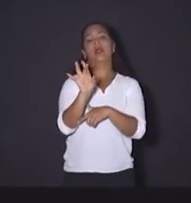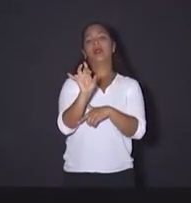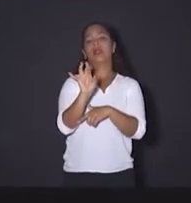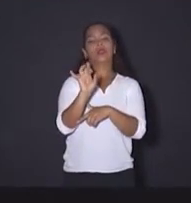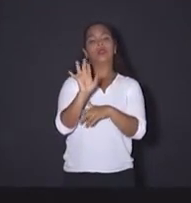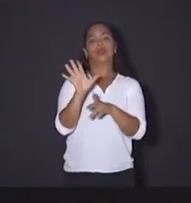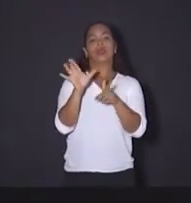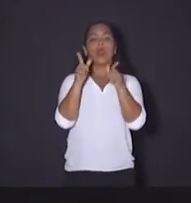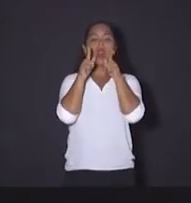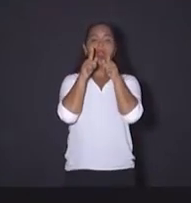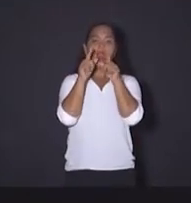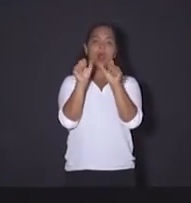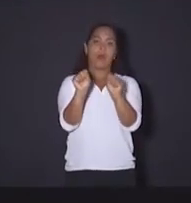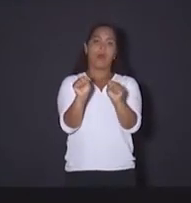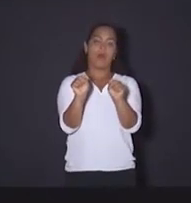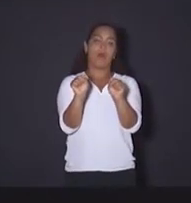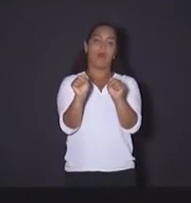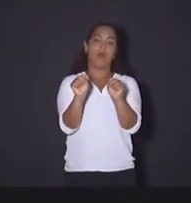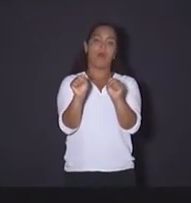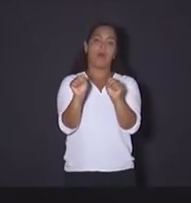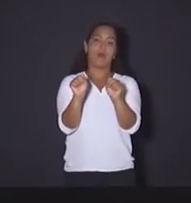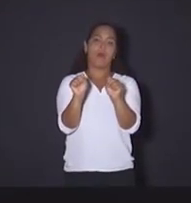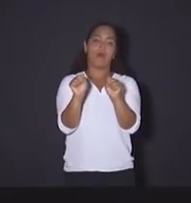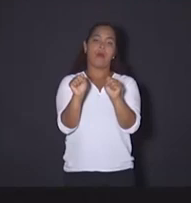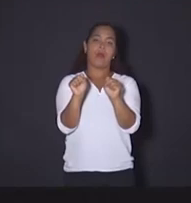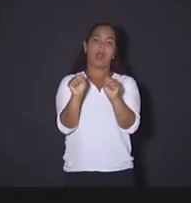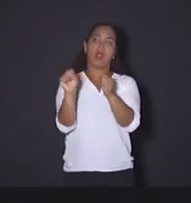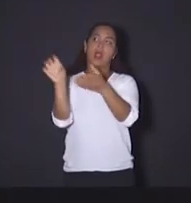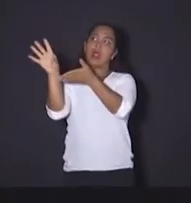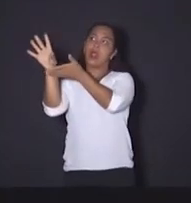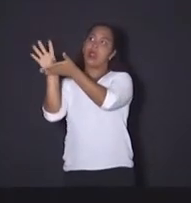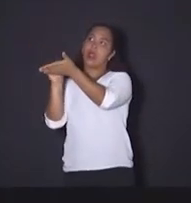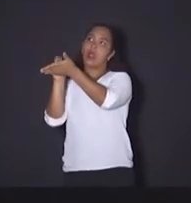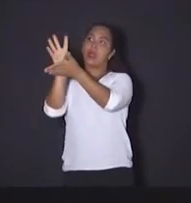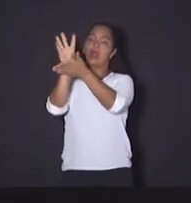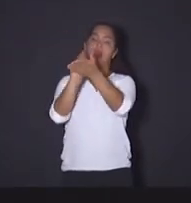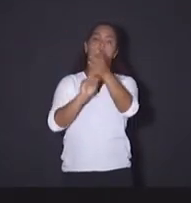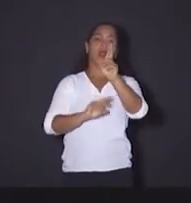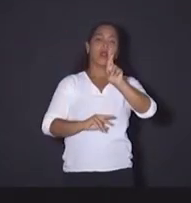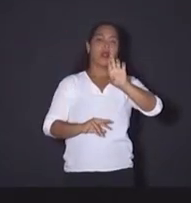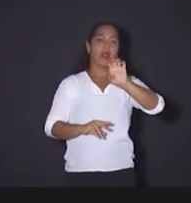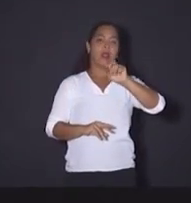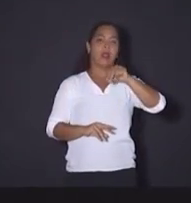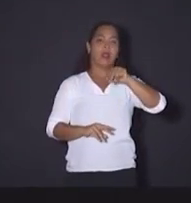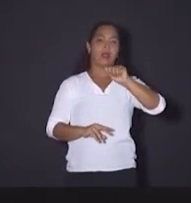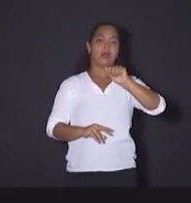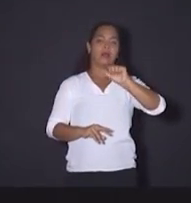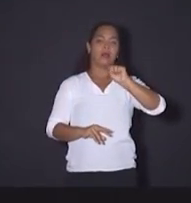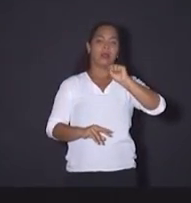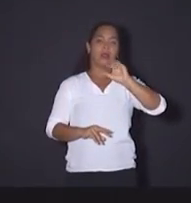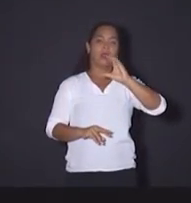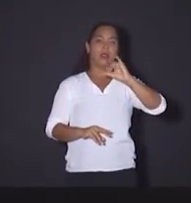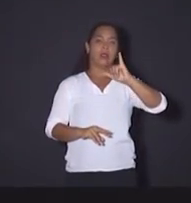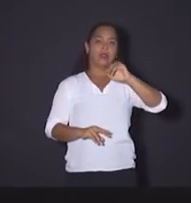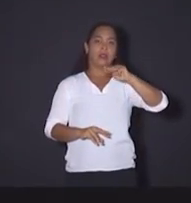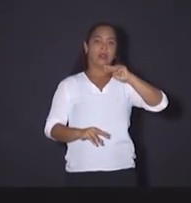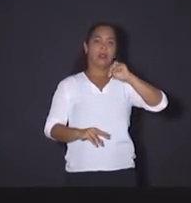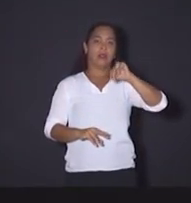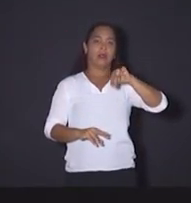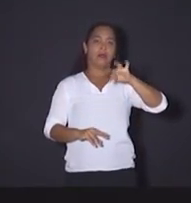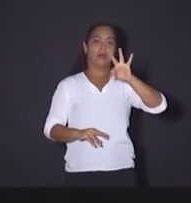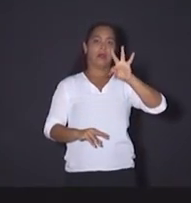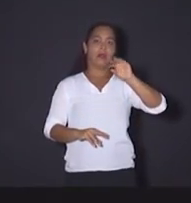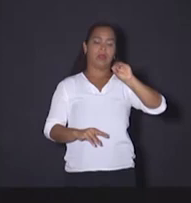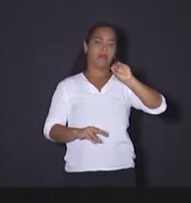uma linguagem oriunda do Renascimento, dos cânones renascentistas